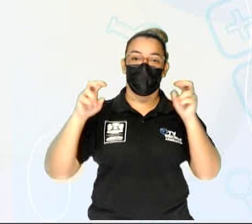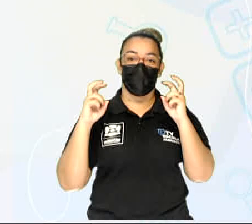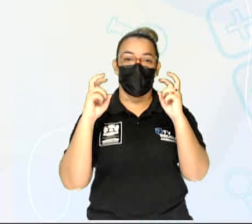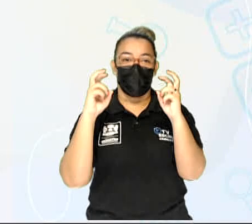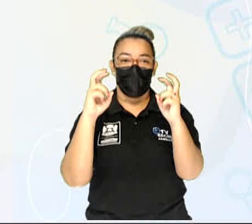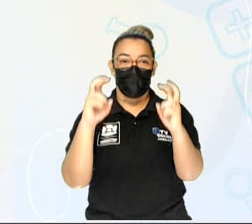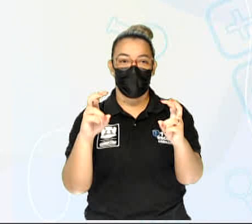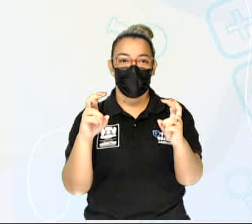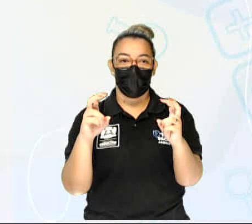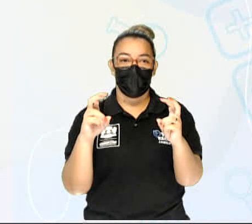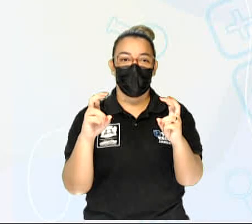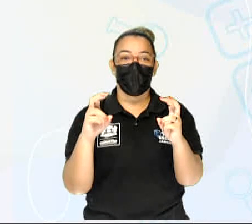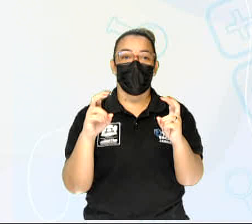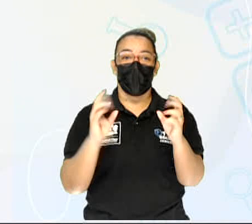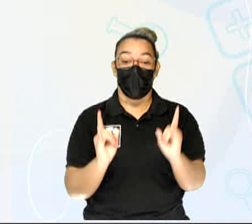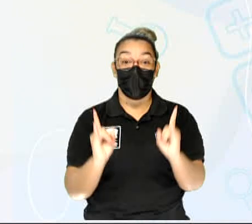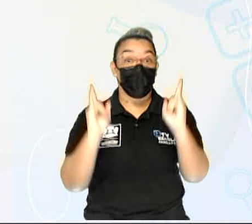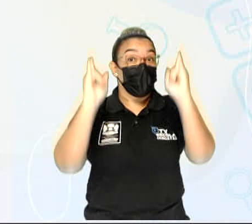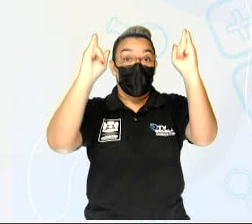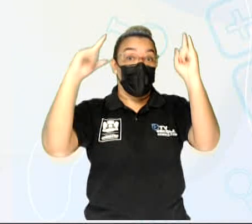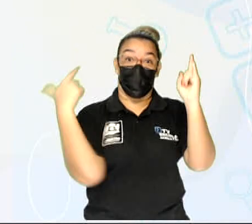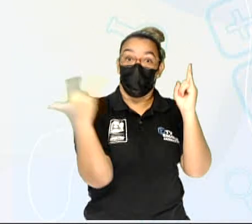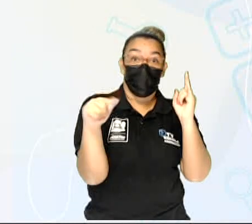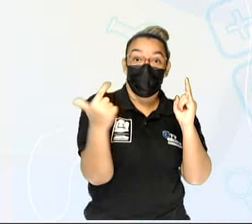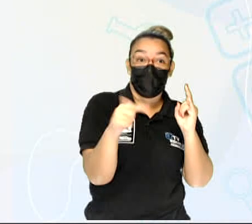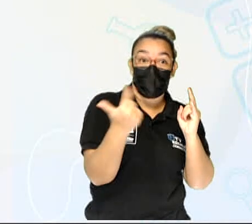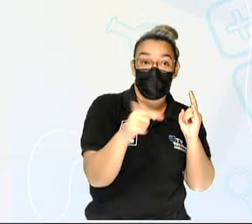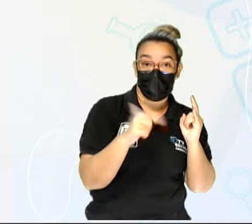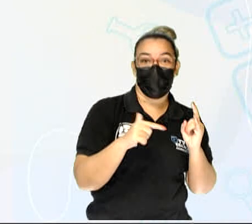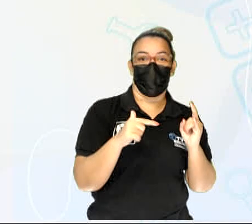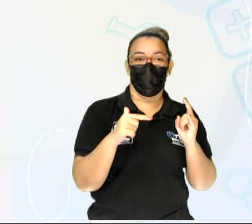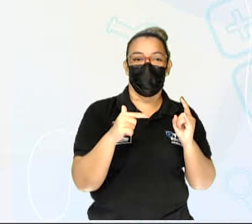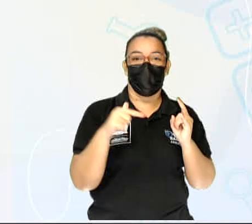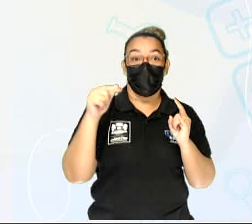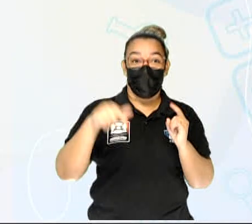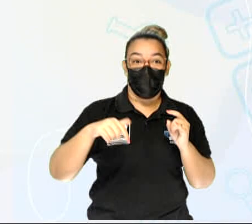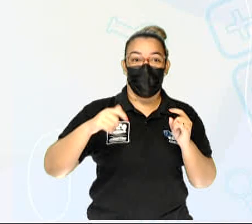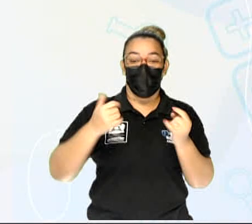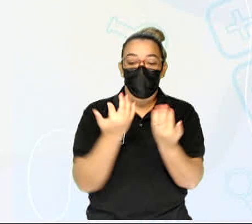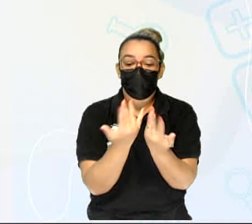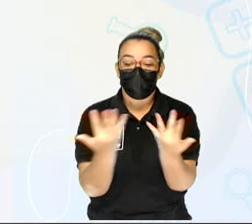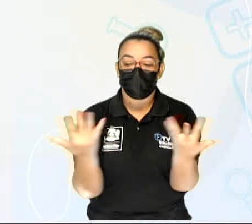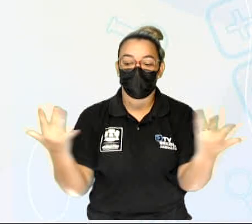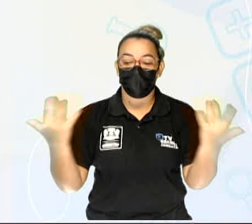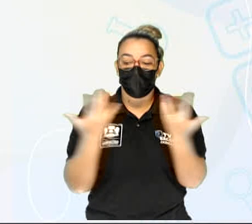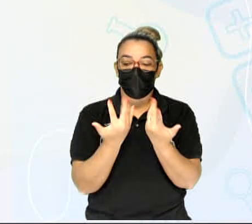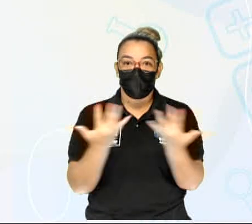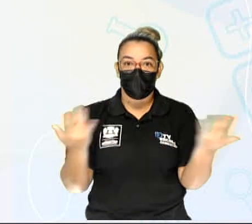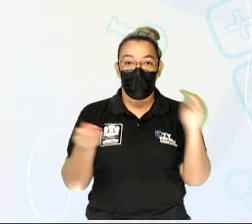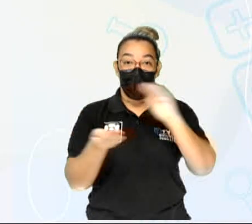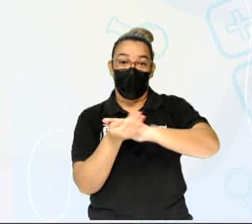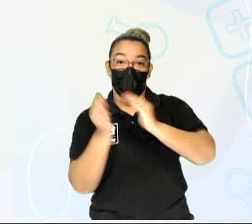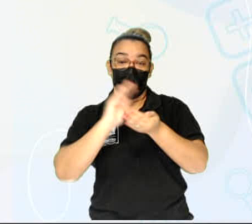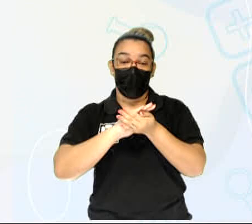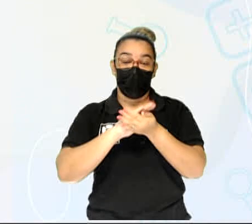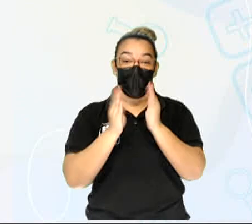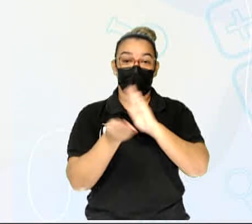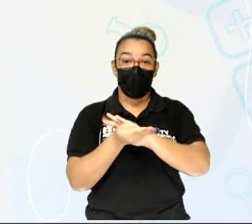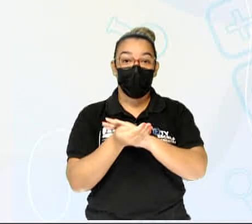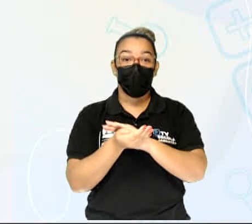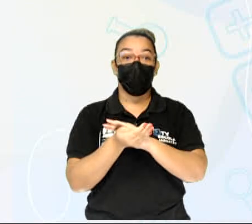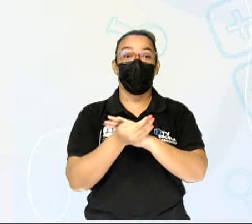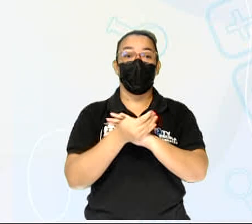Não tinha esse monte de prédio, mas esses Montes Guararapes estão aí. Essa grama, esse barro, tá? Esse barro umas